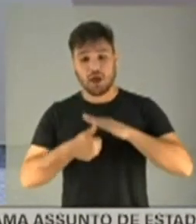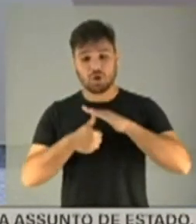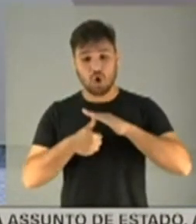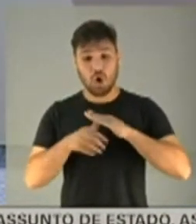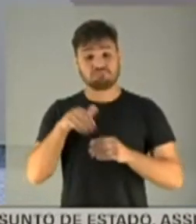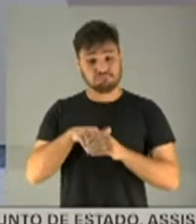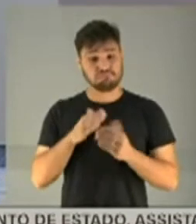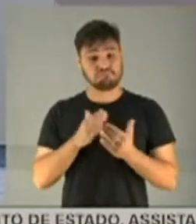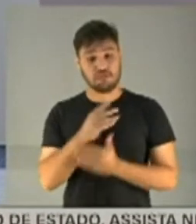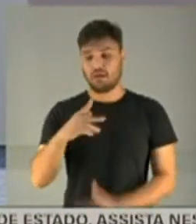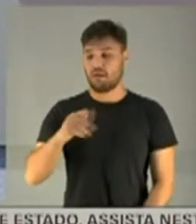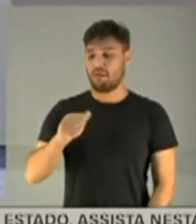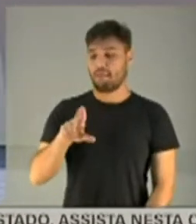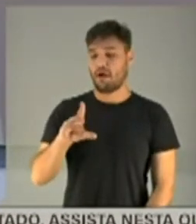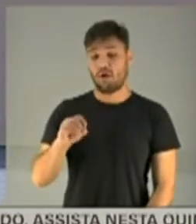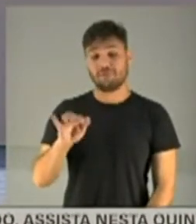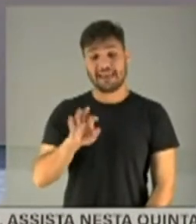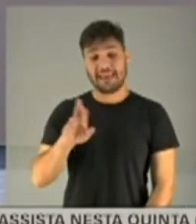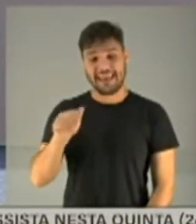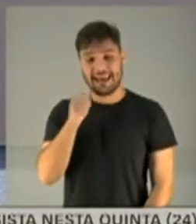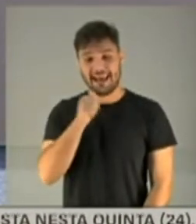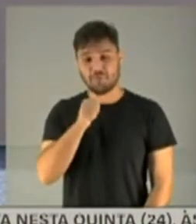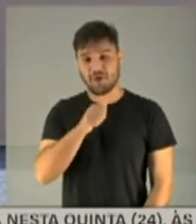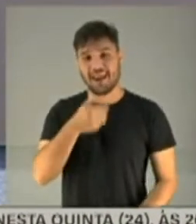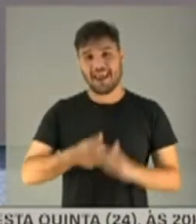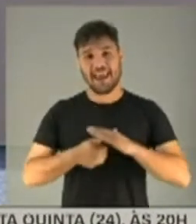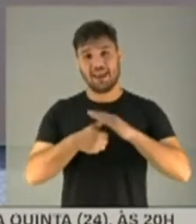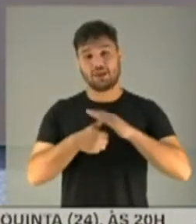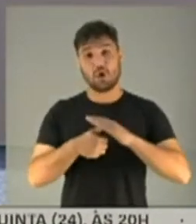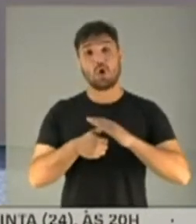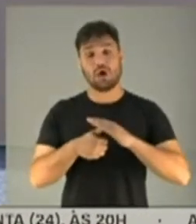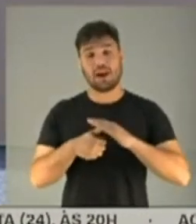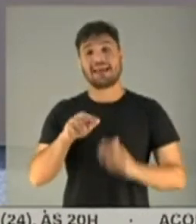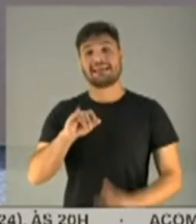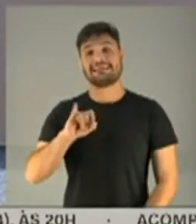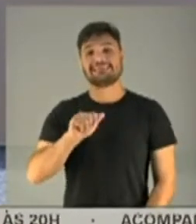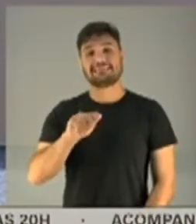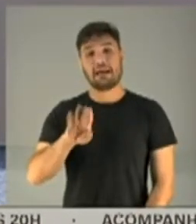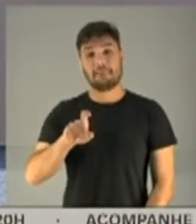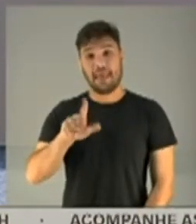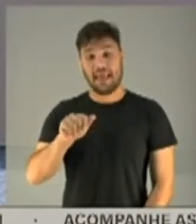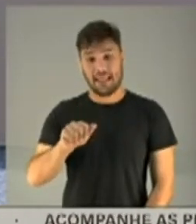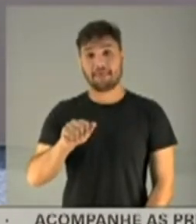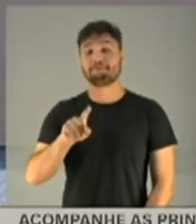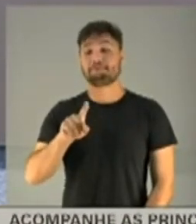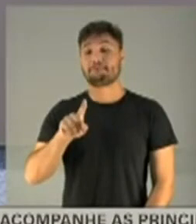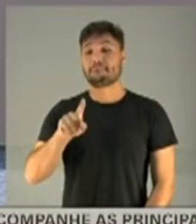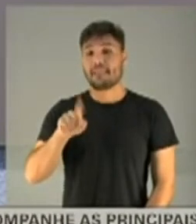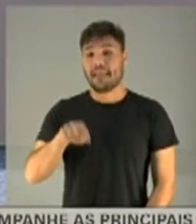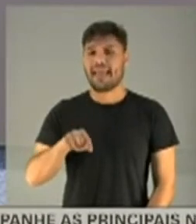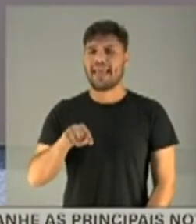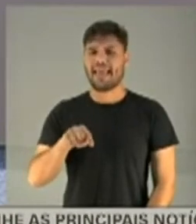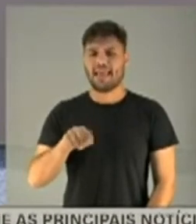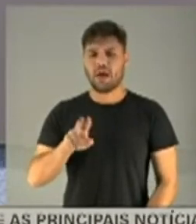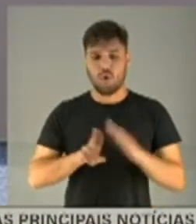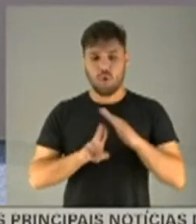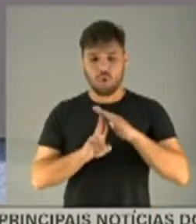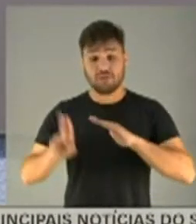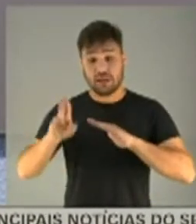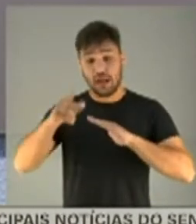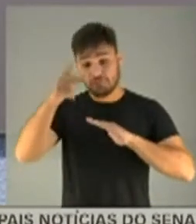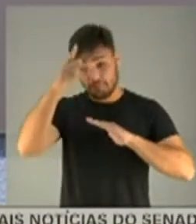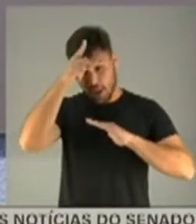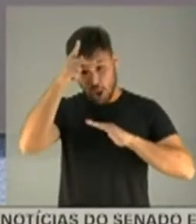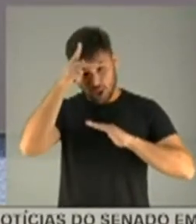Paulo Ferreira, e à nossa reitora nomeada, professora Isabela Andrade, porque a UFPEL é uma das mais de 20 universidades do